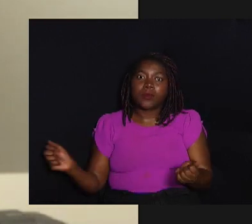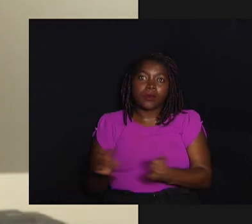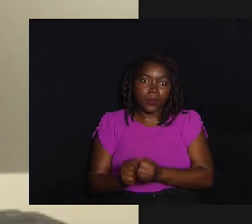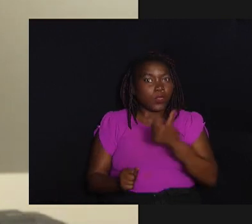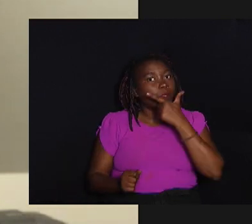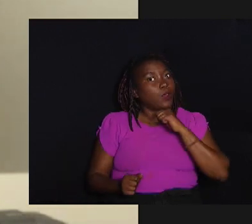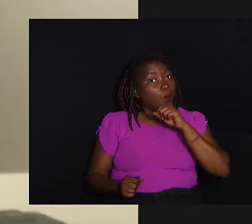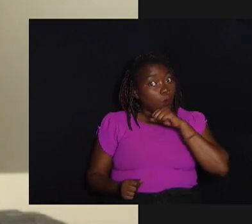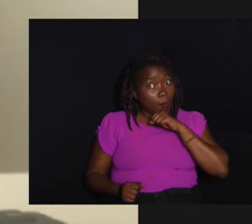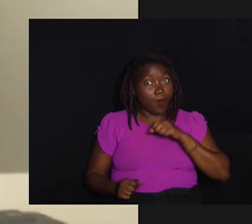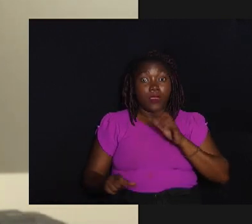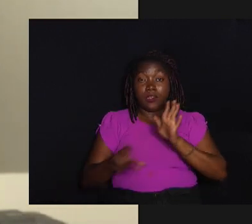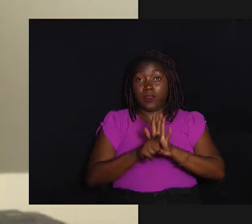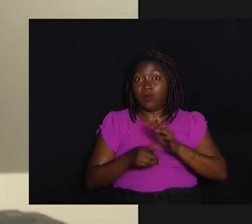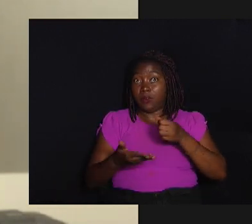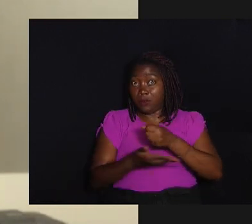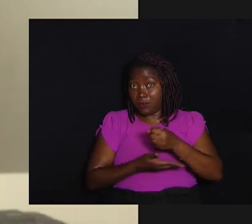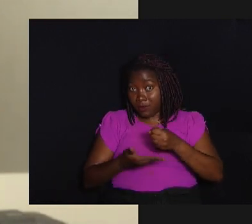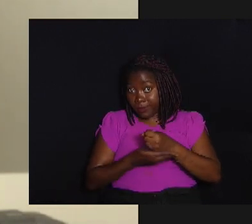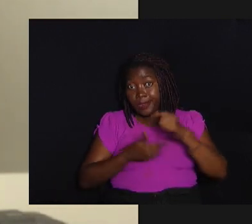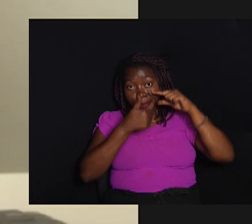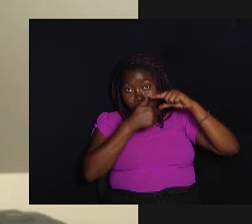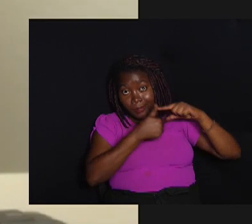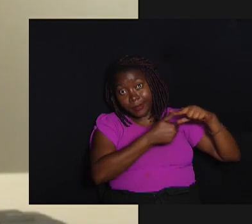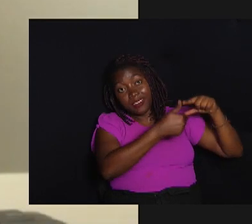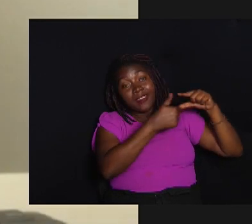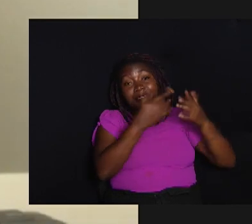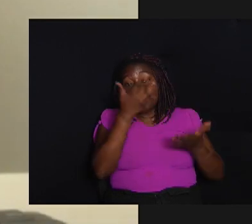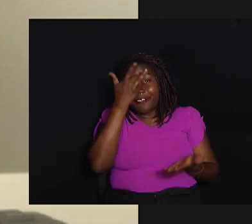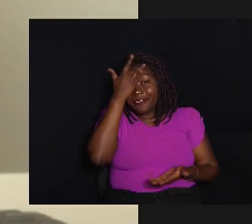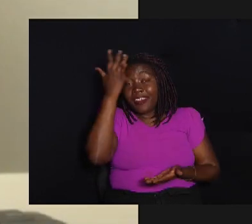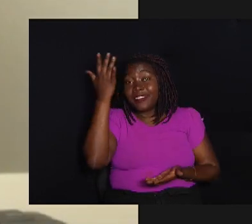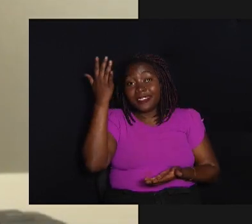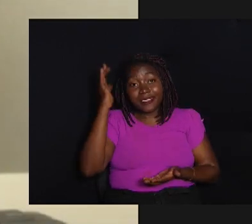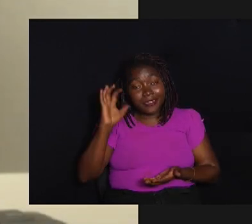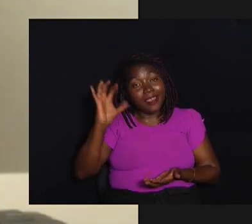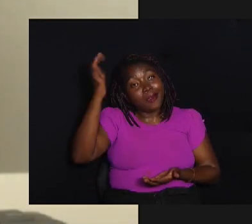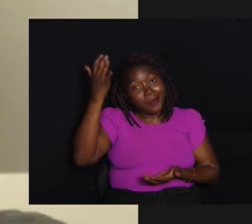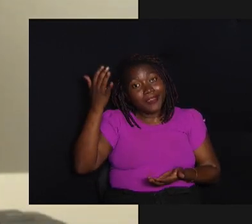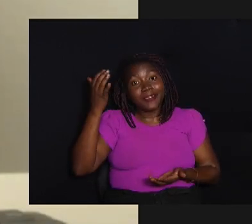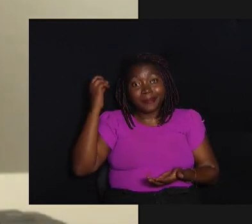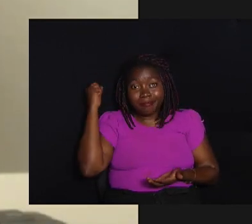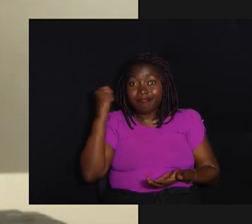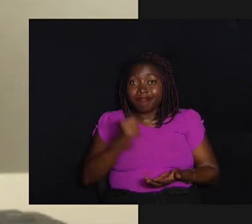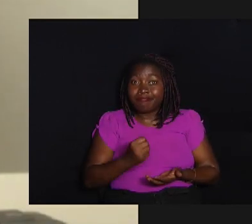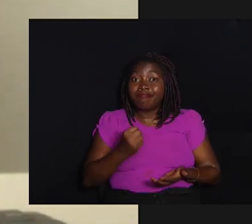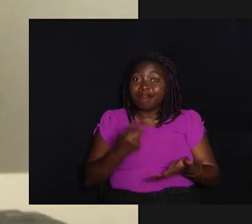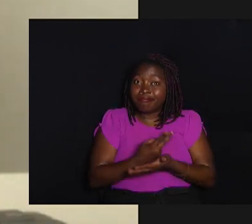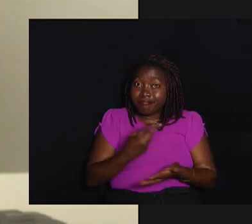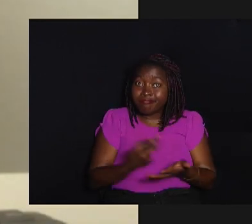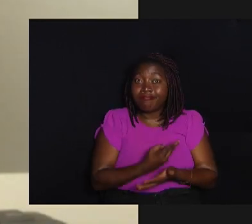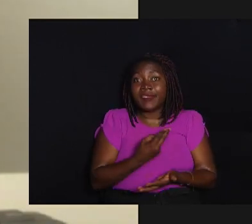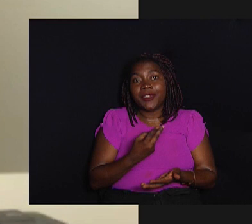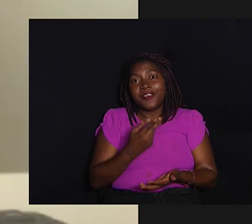na lei da alienação, e aí isso abre margem, facilita a ocorrência desse tipo de crime, quando a gente fala no mau uso da lei